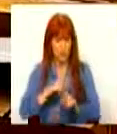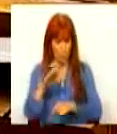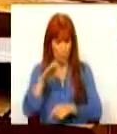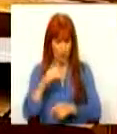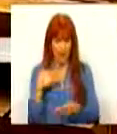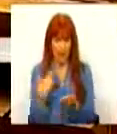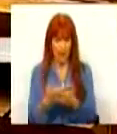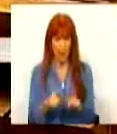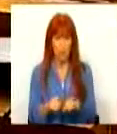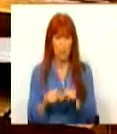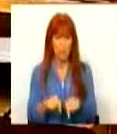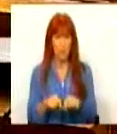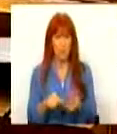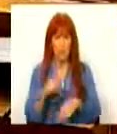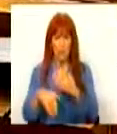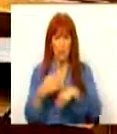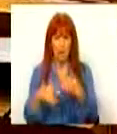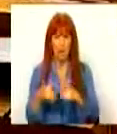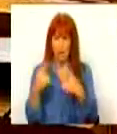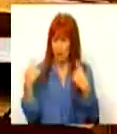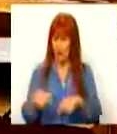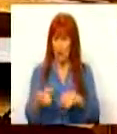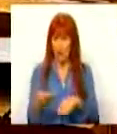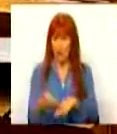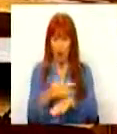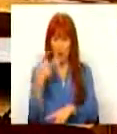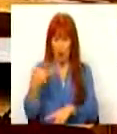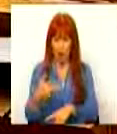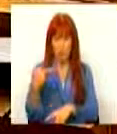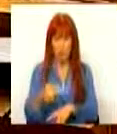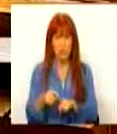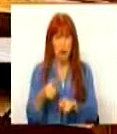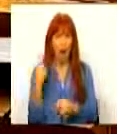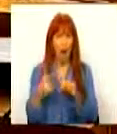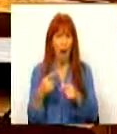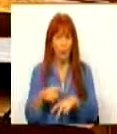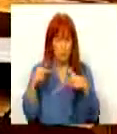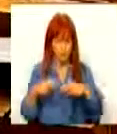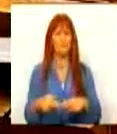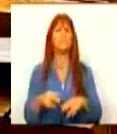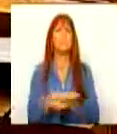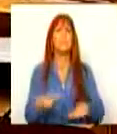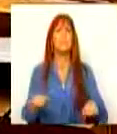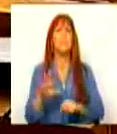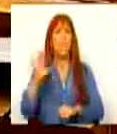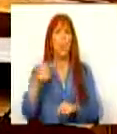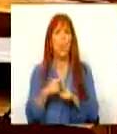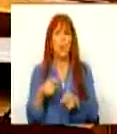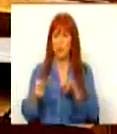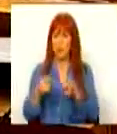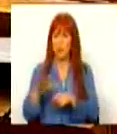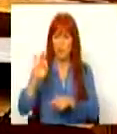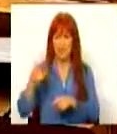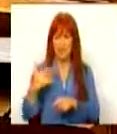Partido Socialista levou a cabo e que tinham sido cortados ou até alguns suspensos mesmo quando da gestão